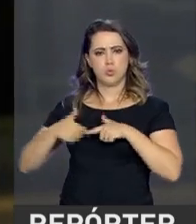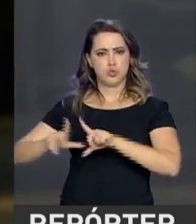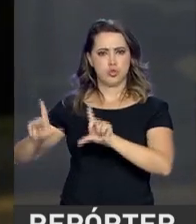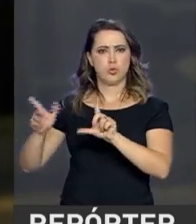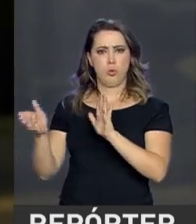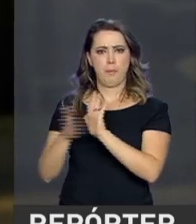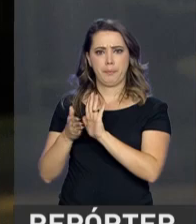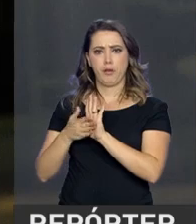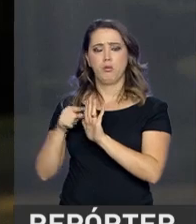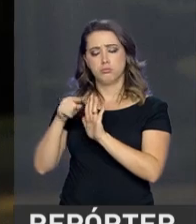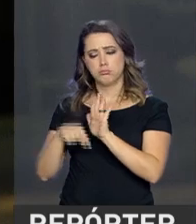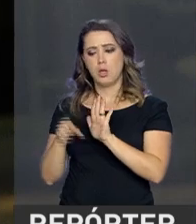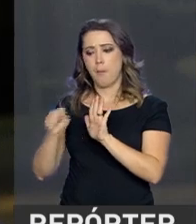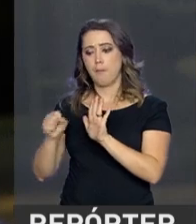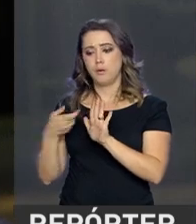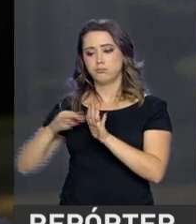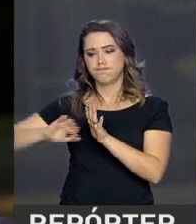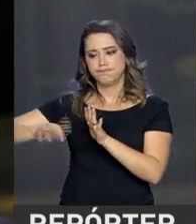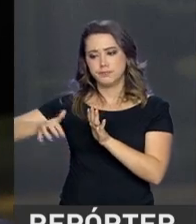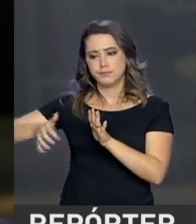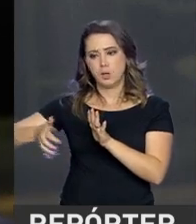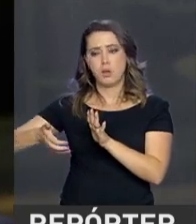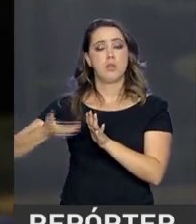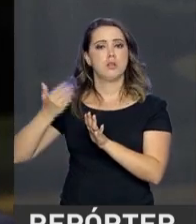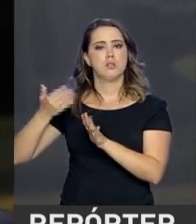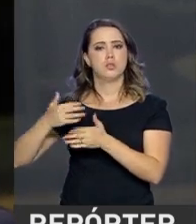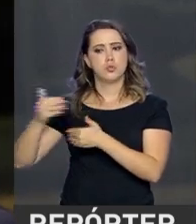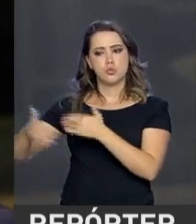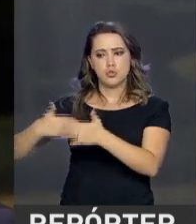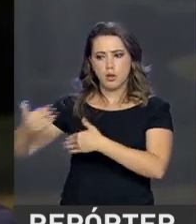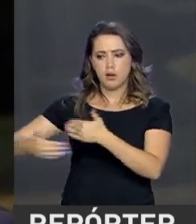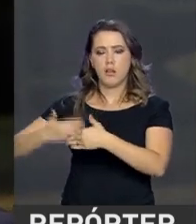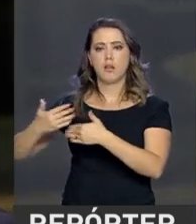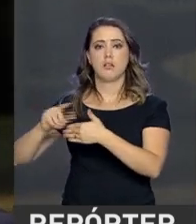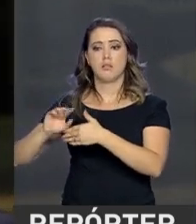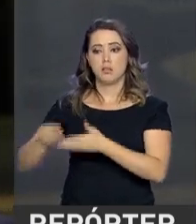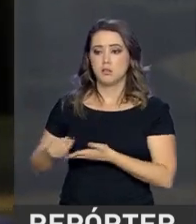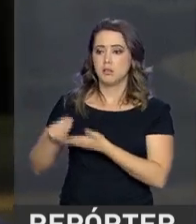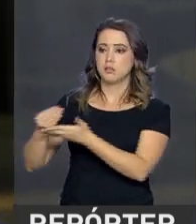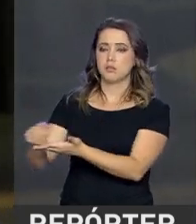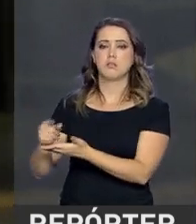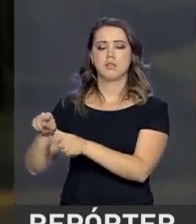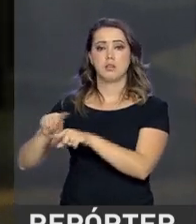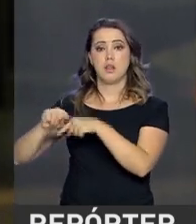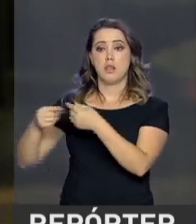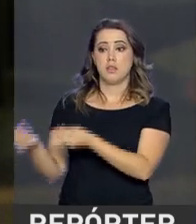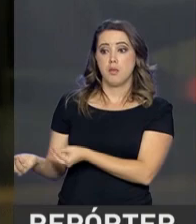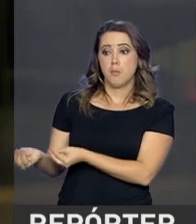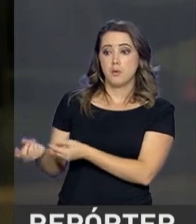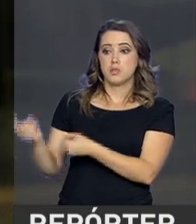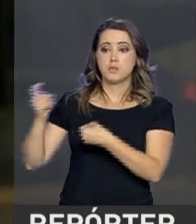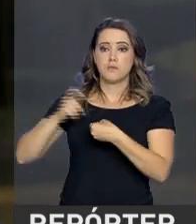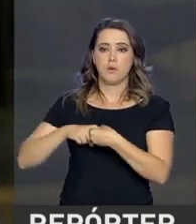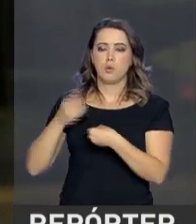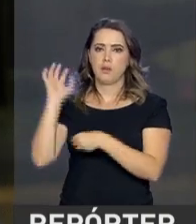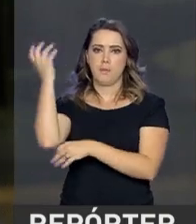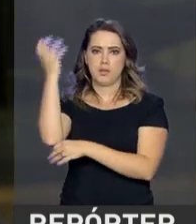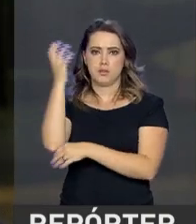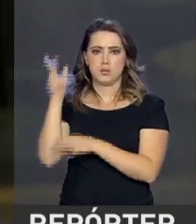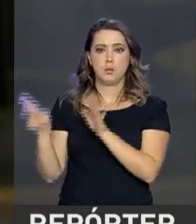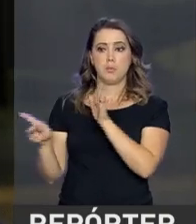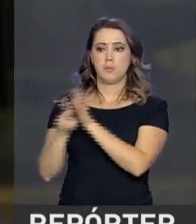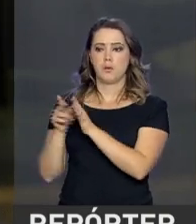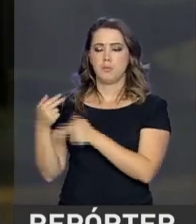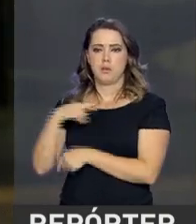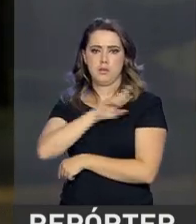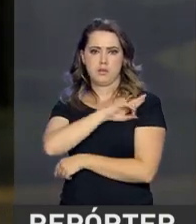responsabilidade de laval bem mineral entregar os ativos gerar emprego e devolver à natureza o bem mineral com